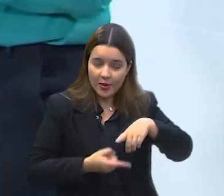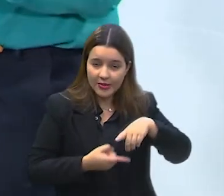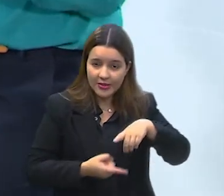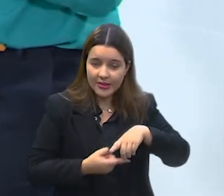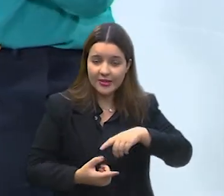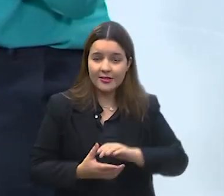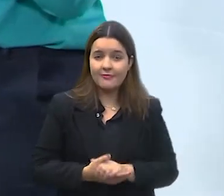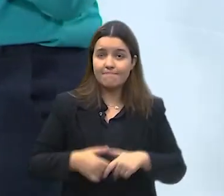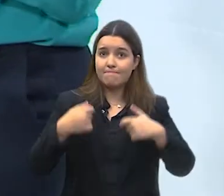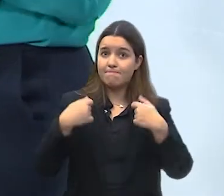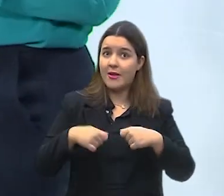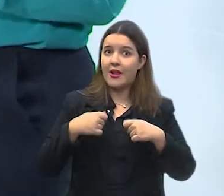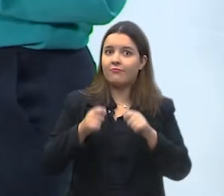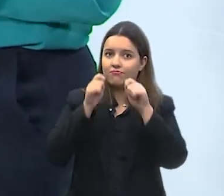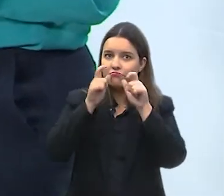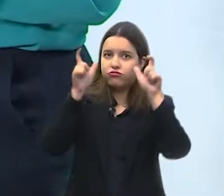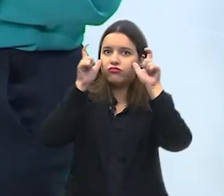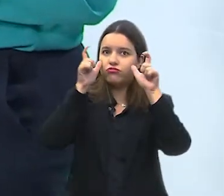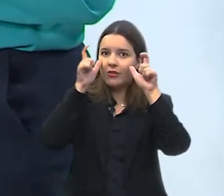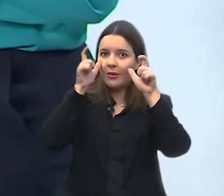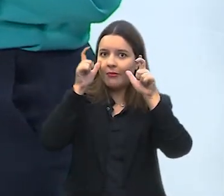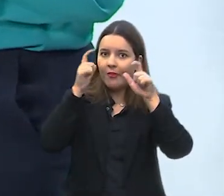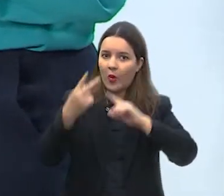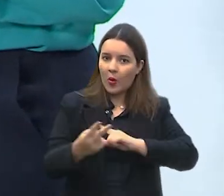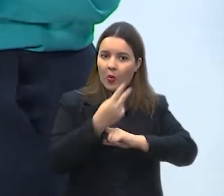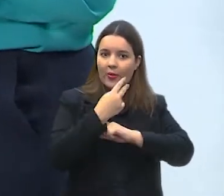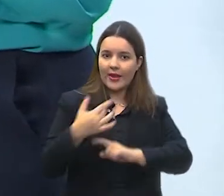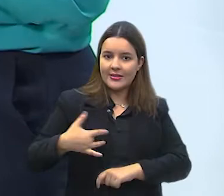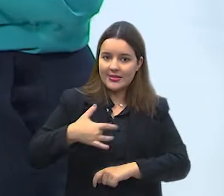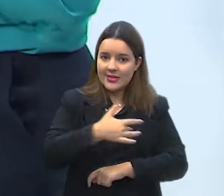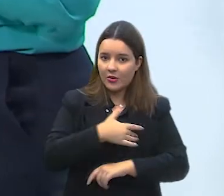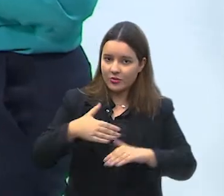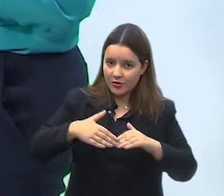de próstata, tem que ficar mais atenta com a sua própria saúde, então?